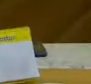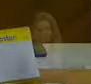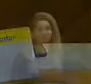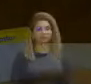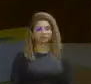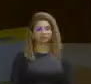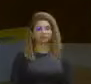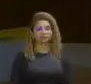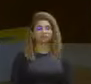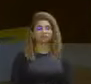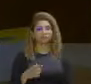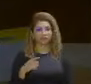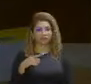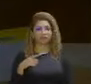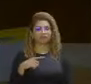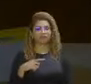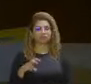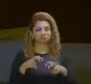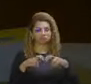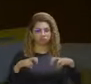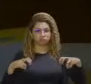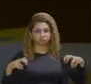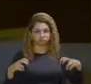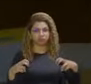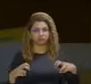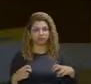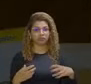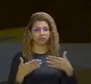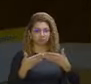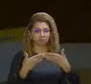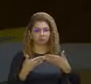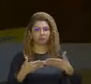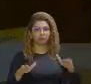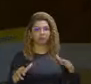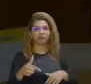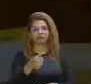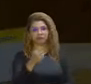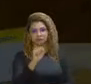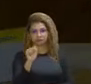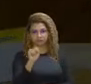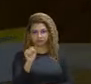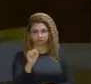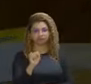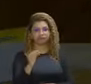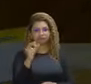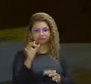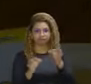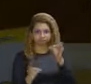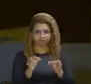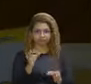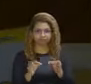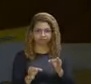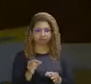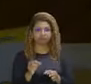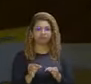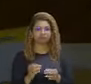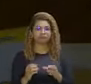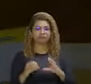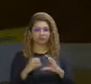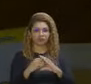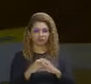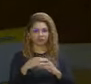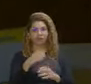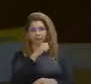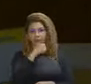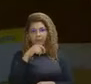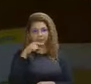Havendo quórum, declaro aberta a 78ª sessão judiciária ordinária do Tribunal Regional Eleitoral